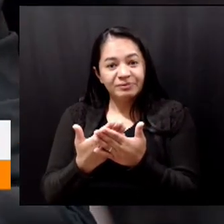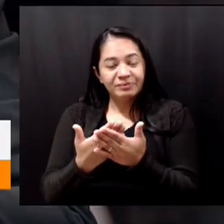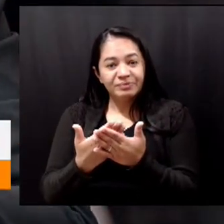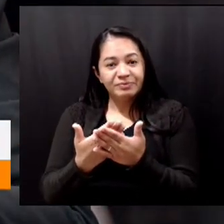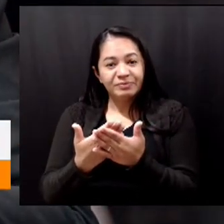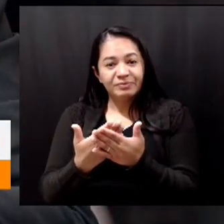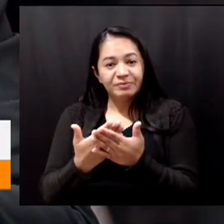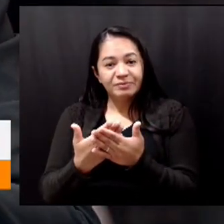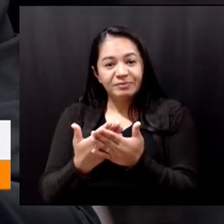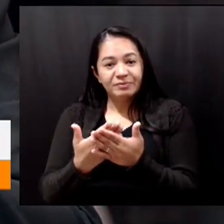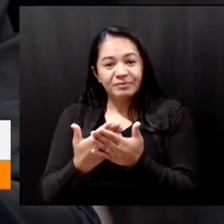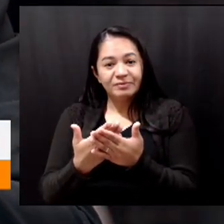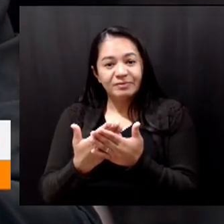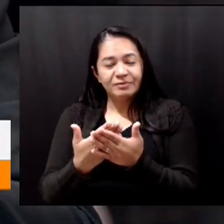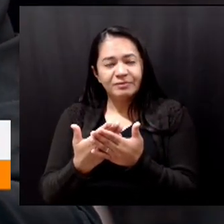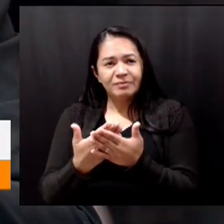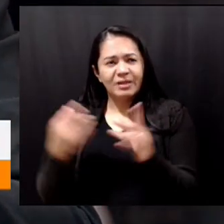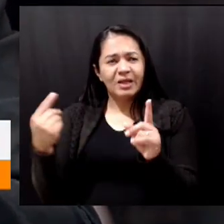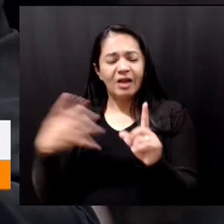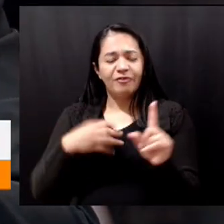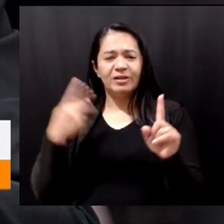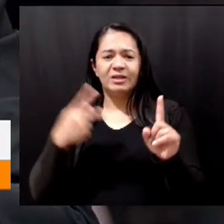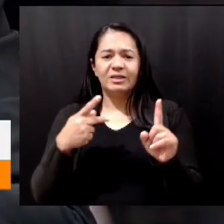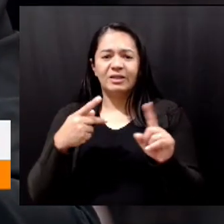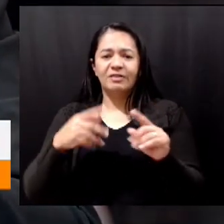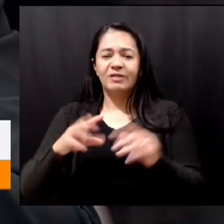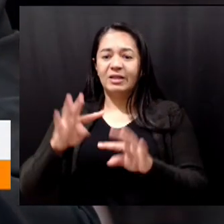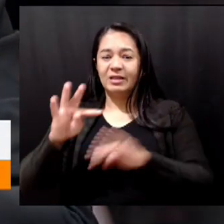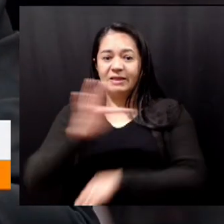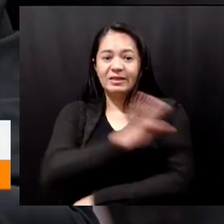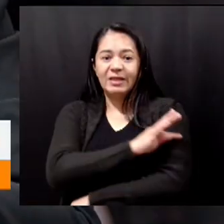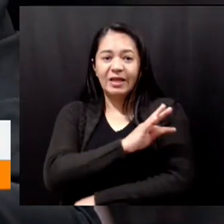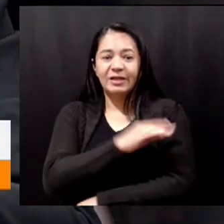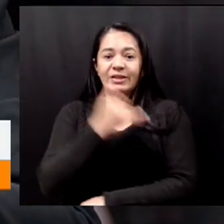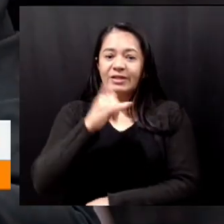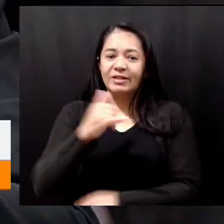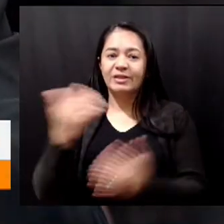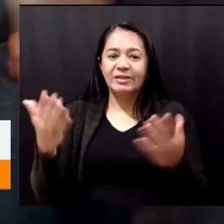ela está fazendo técnico em eletrônica, e eles estão